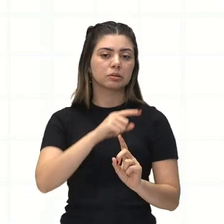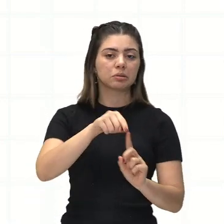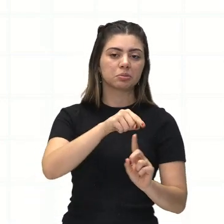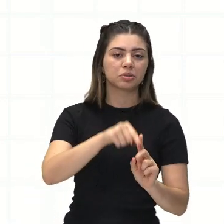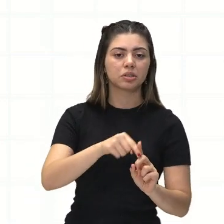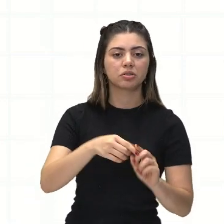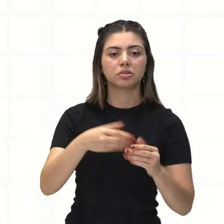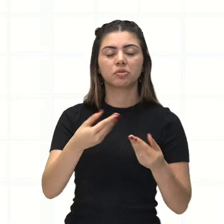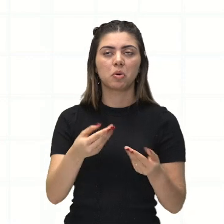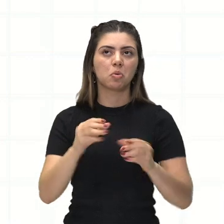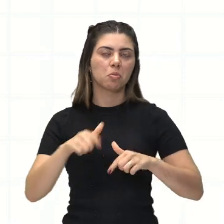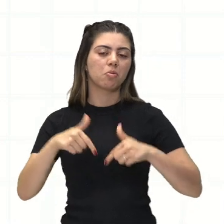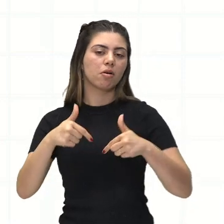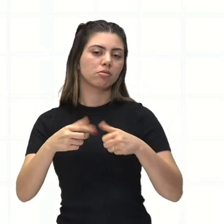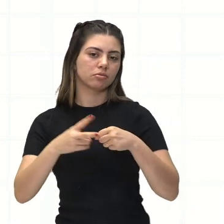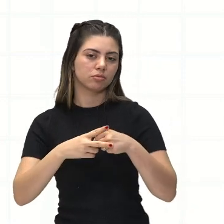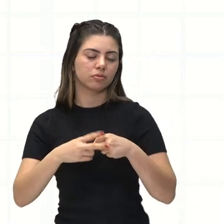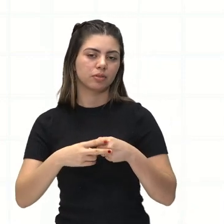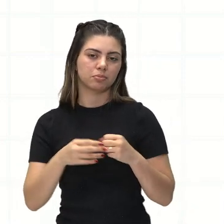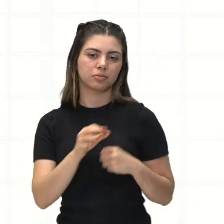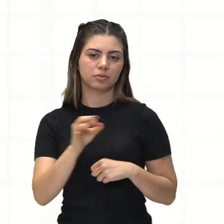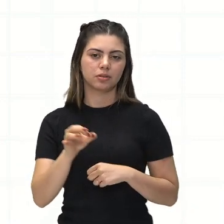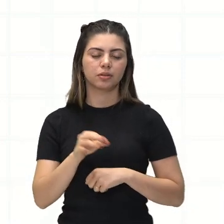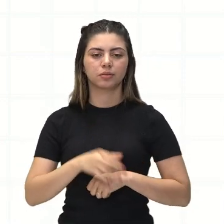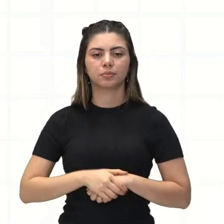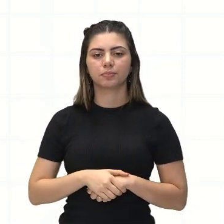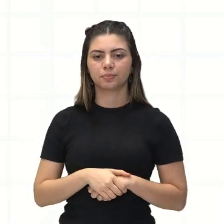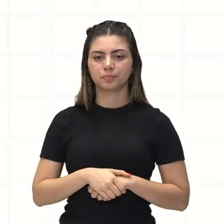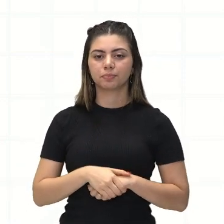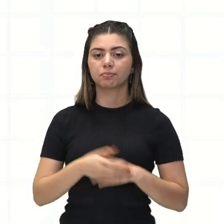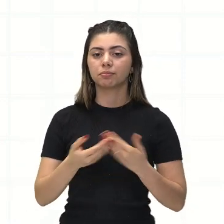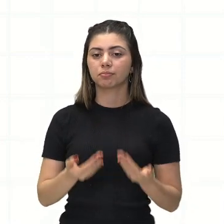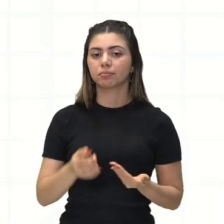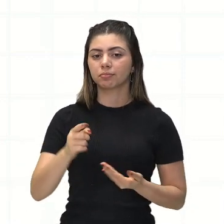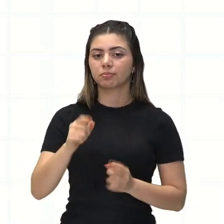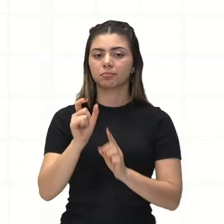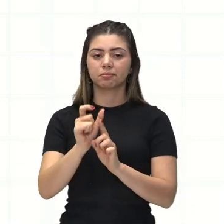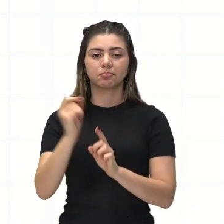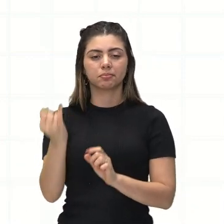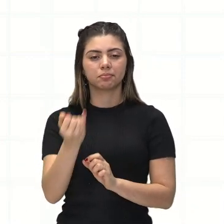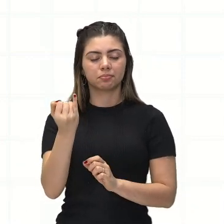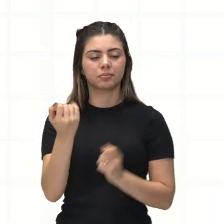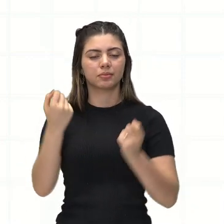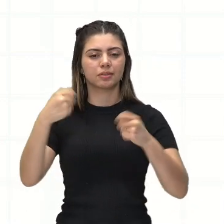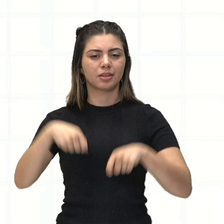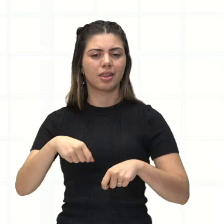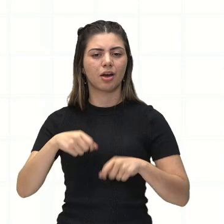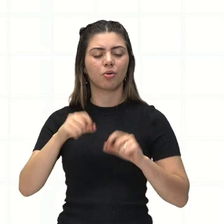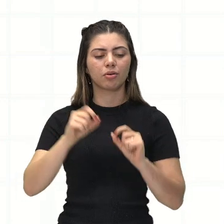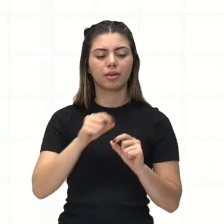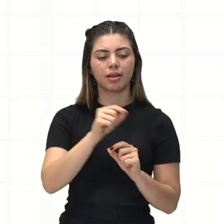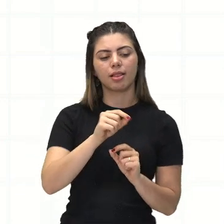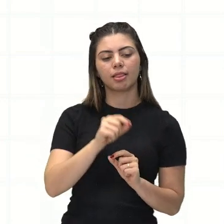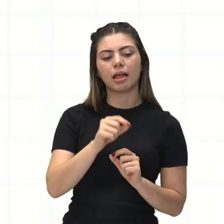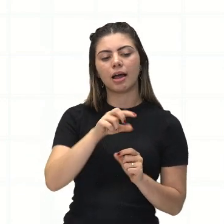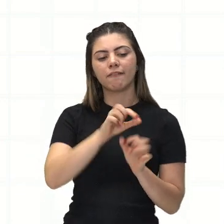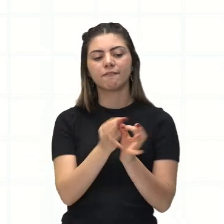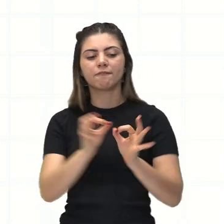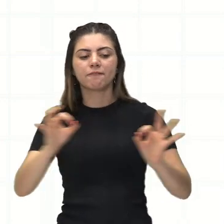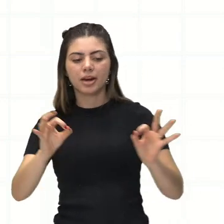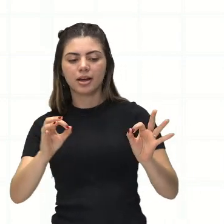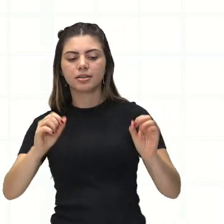ação verbal. Tudo aquilo que desencadeado pela ação verbal. Ele é essencial para complementar e enriquecer o sentido da